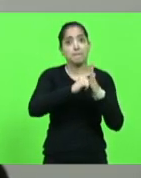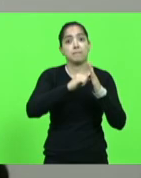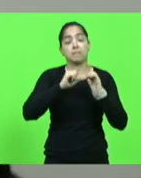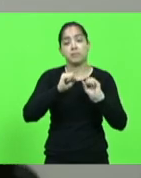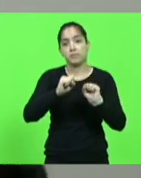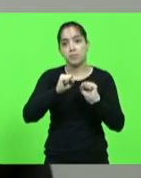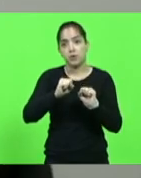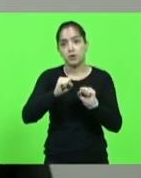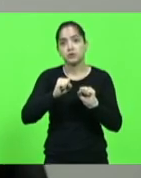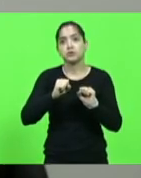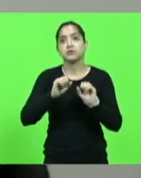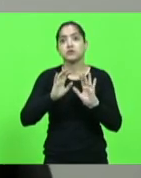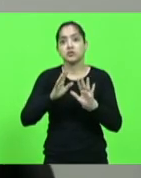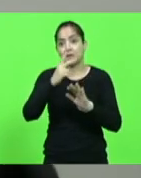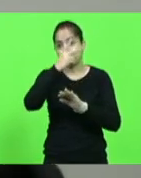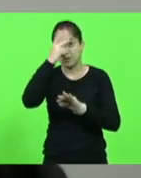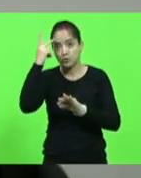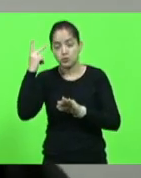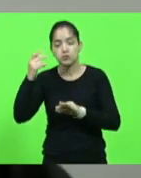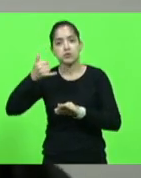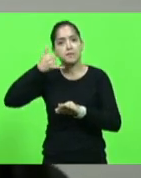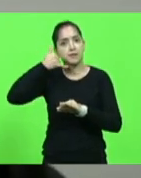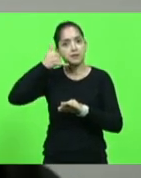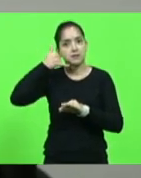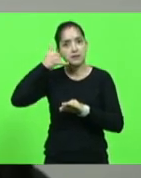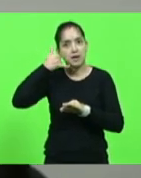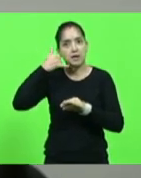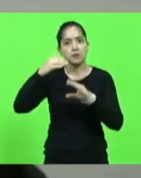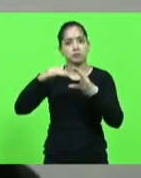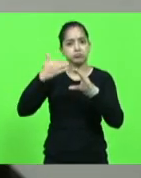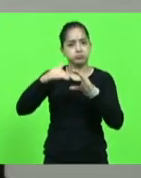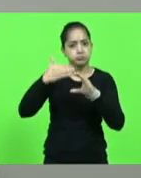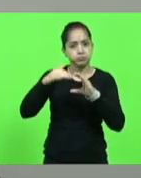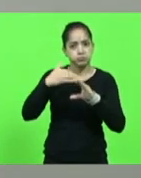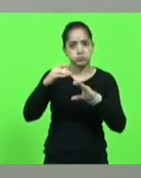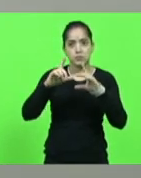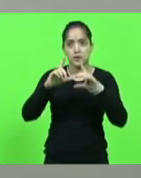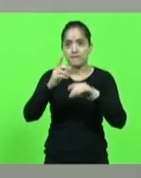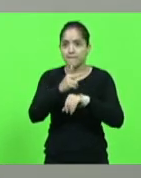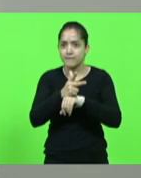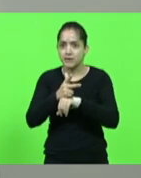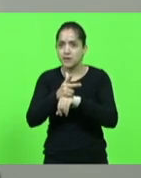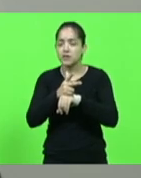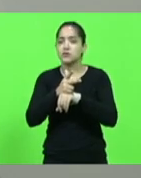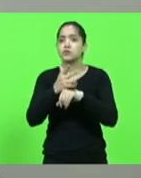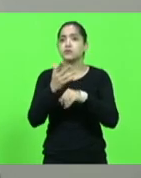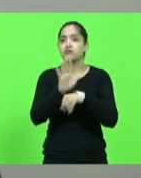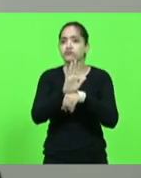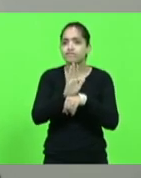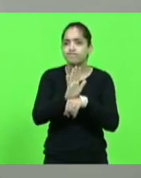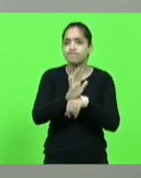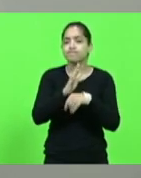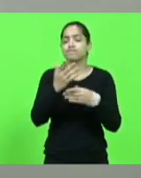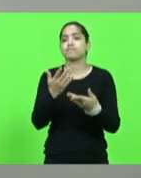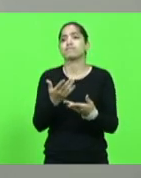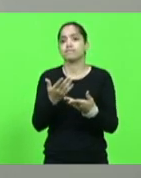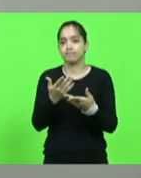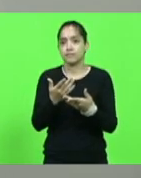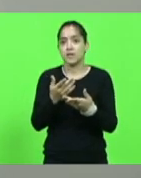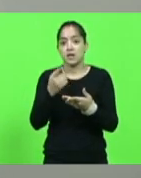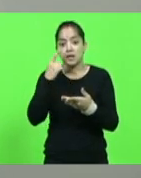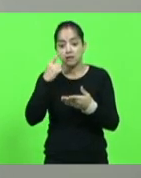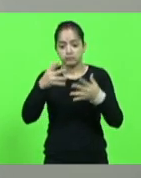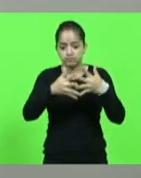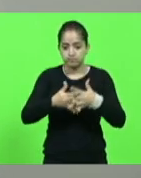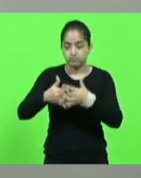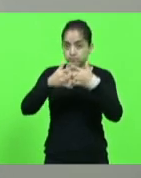Várias pessoas já entraram em contato comigo, me mandando vídeos, porque ali tem um fluxo intenso também de veículos, tanto de